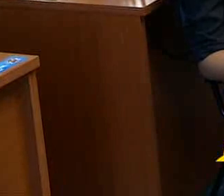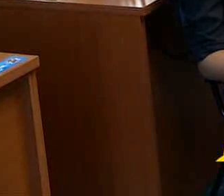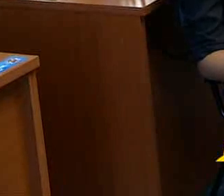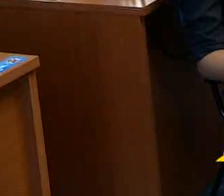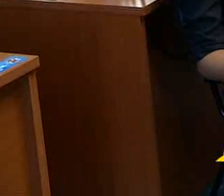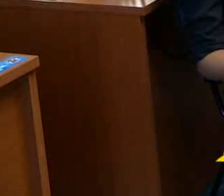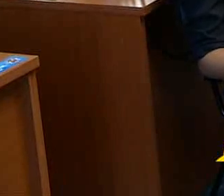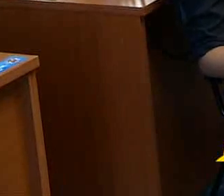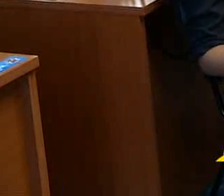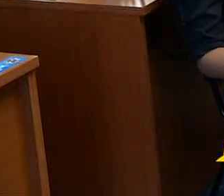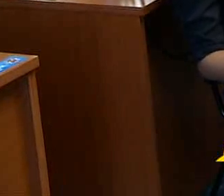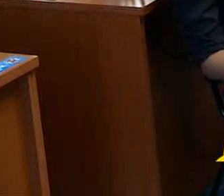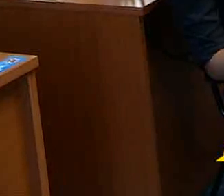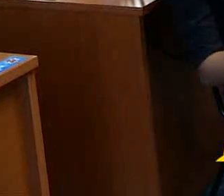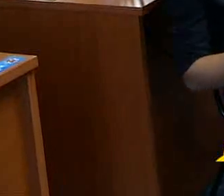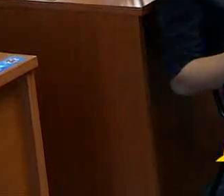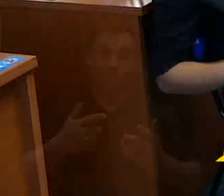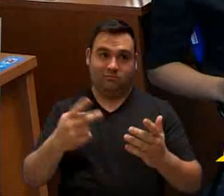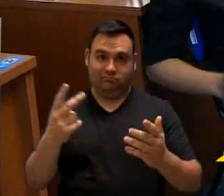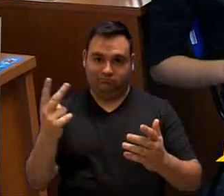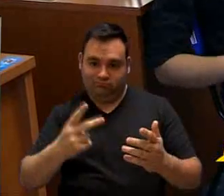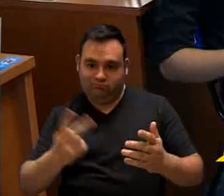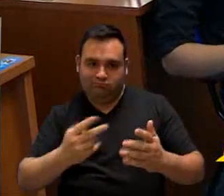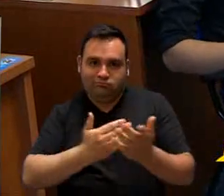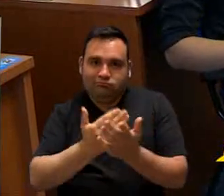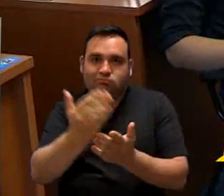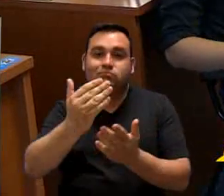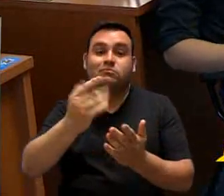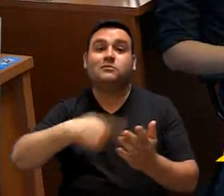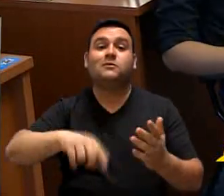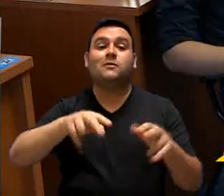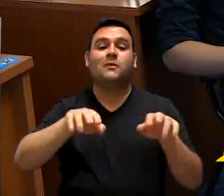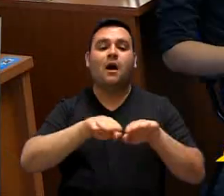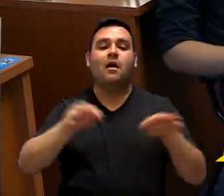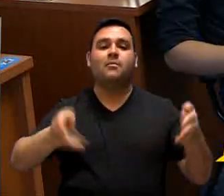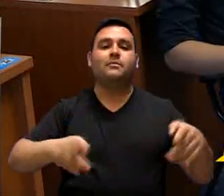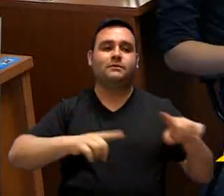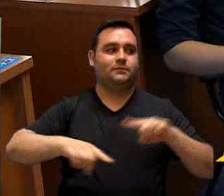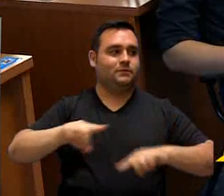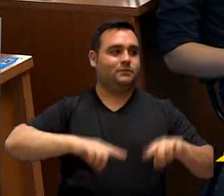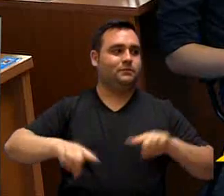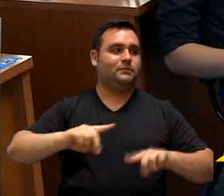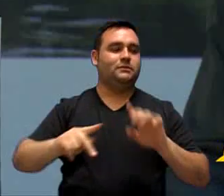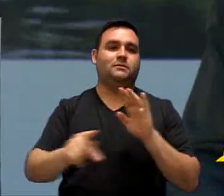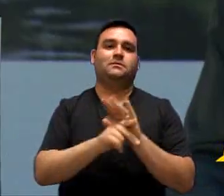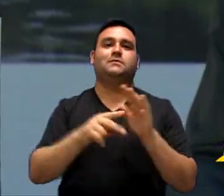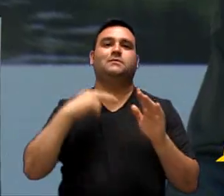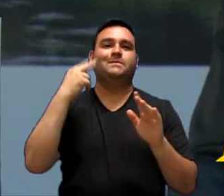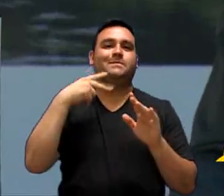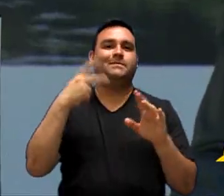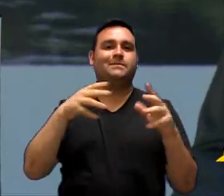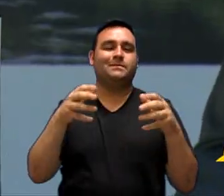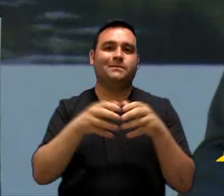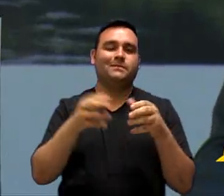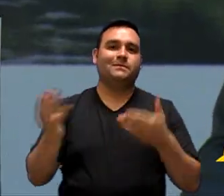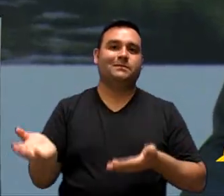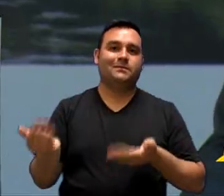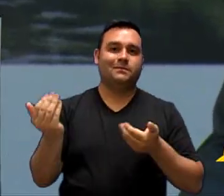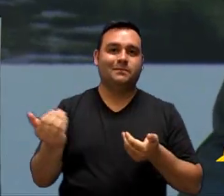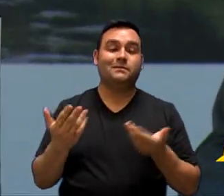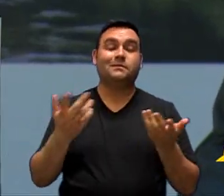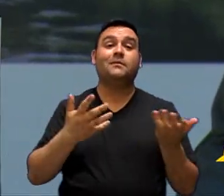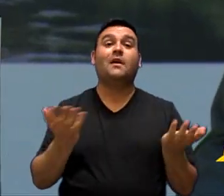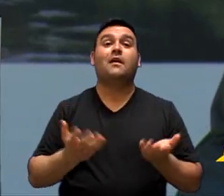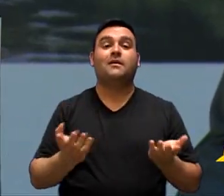E agora nós vamos, nessa segunda etapa, compor a mesa diretora do Parlamento Jovem, razão pela qual